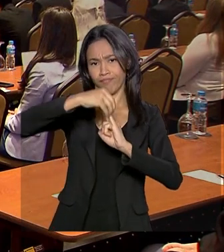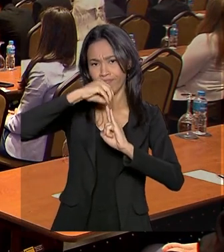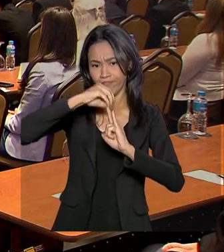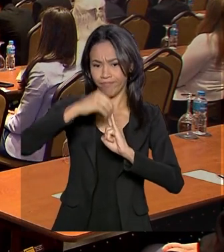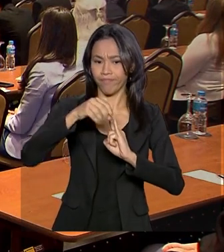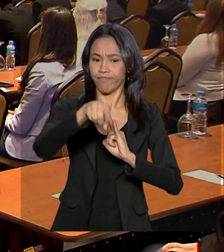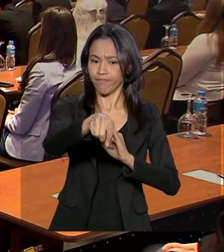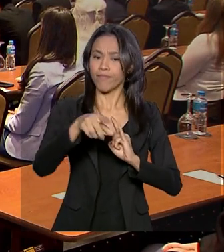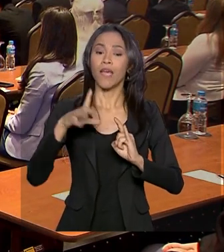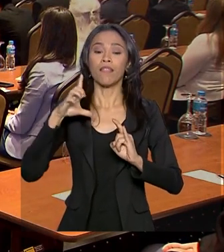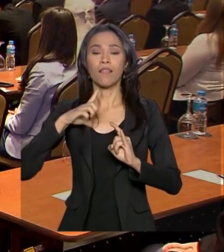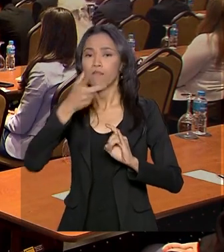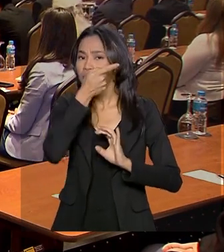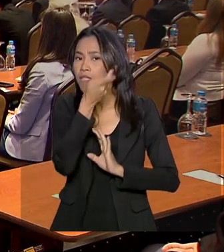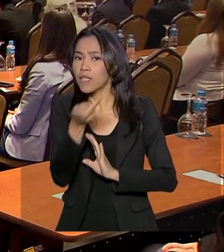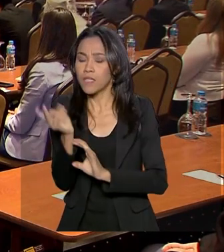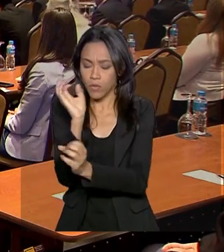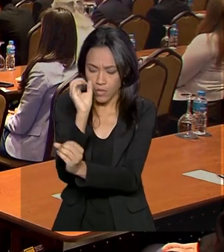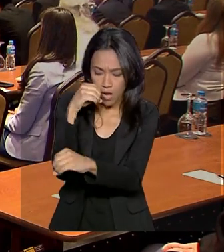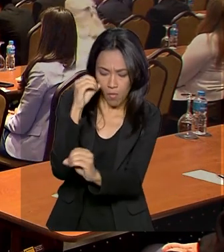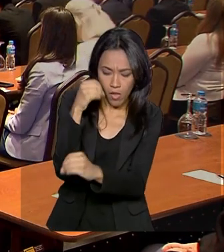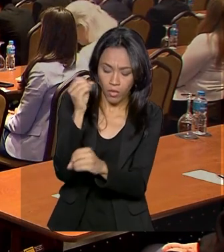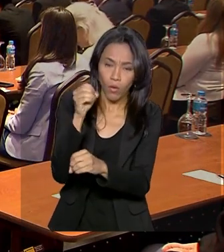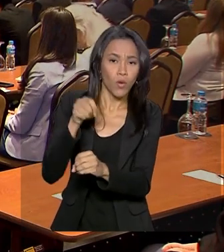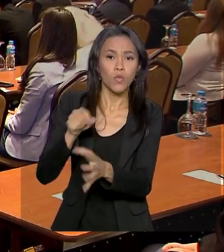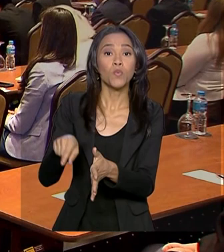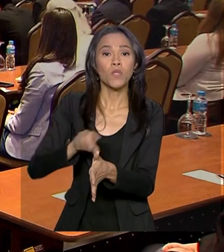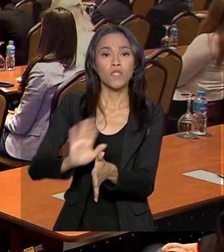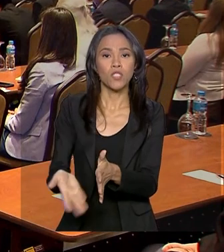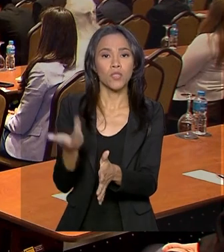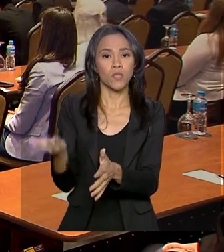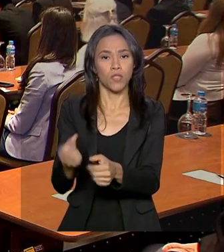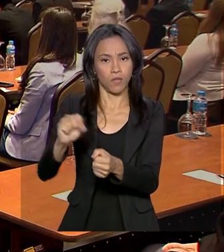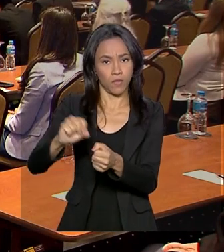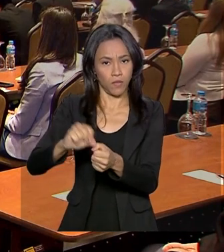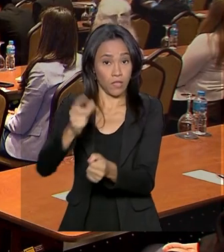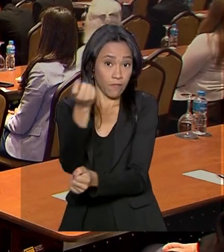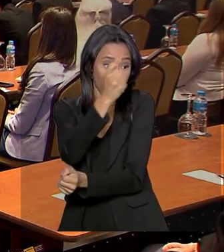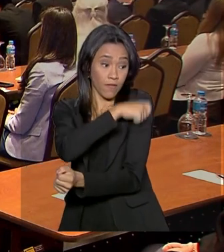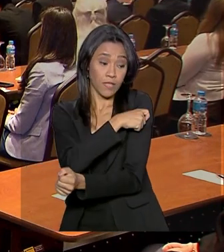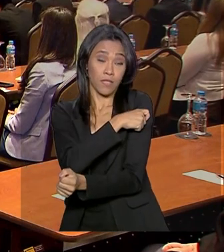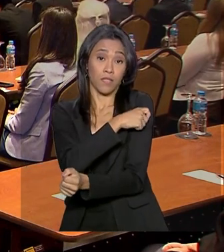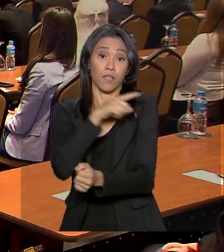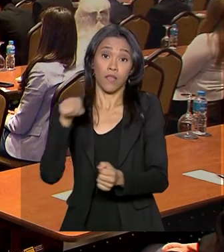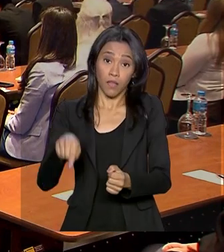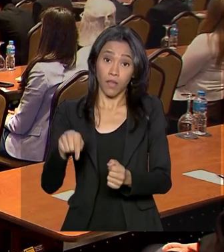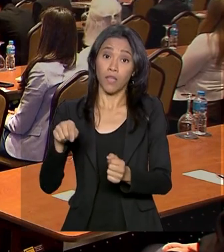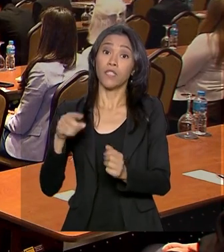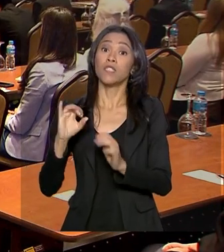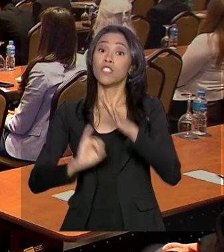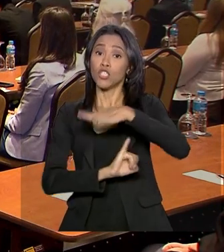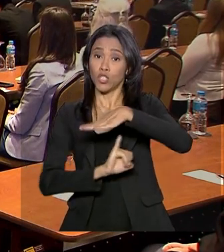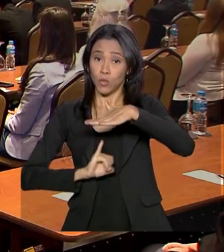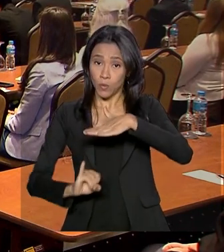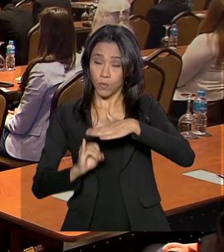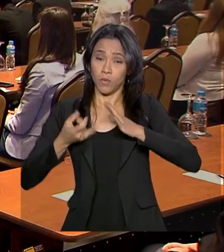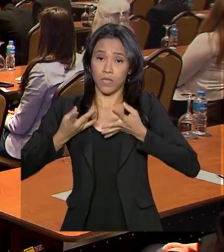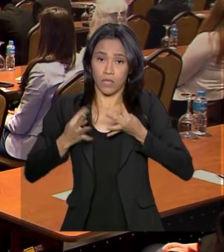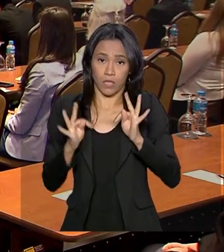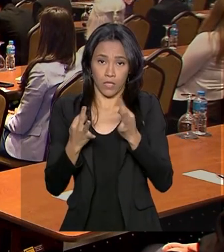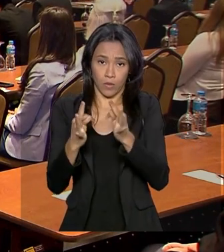prevista a visitação aos laboratórios de produção de vacinas da Fiocruz, que fazem parte de seu Instituto de Tecnologia